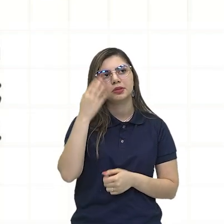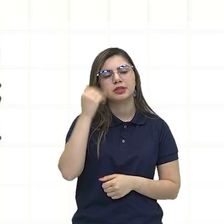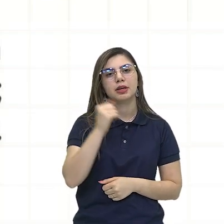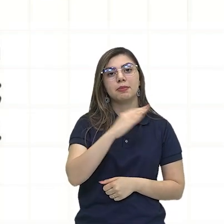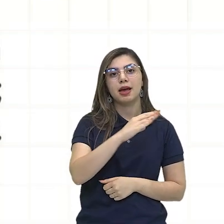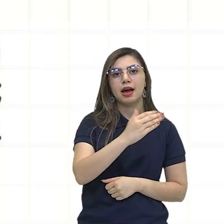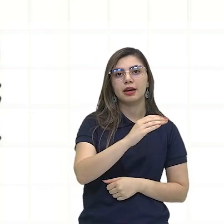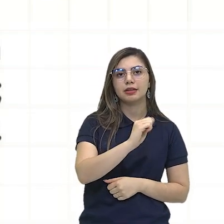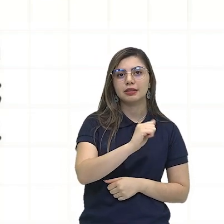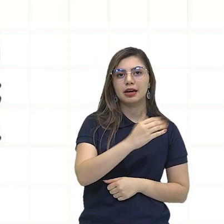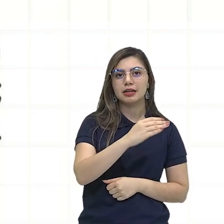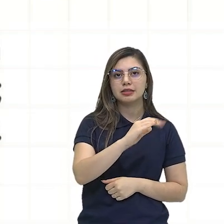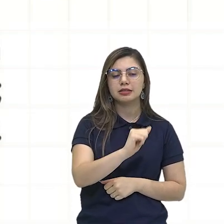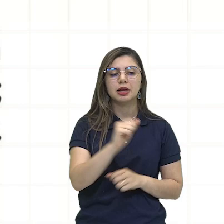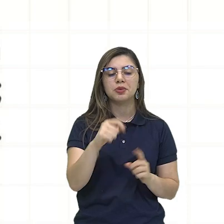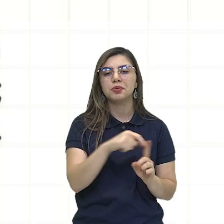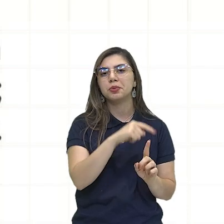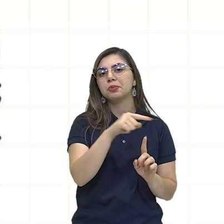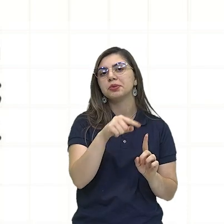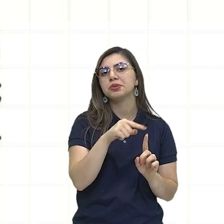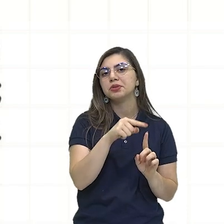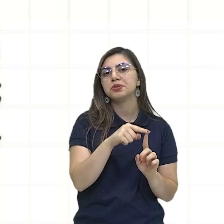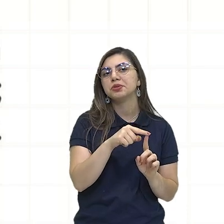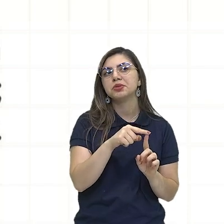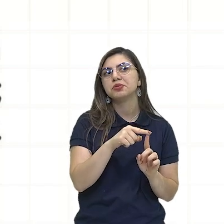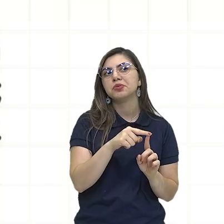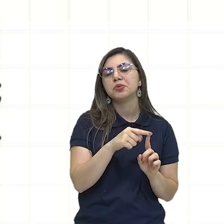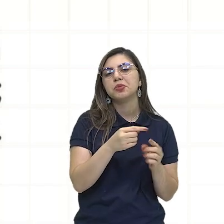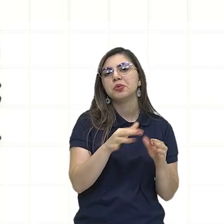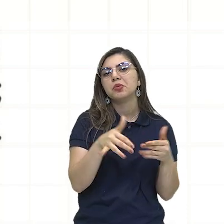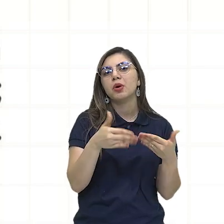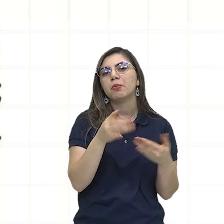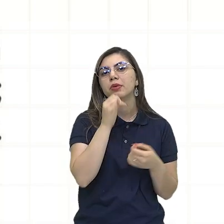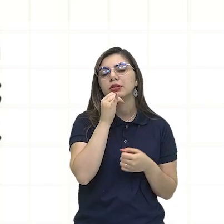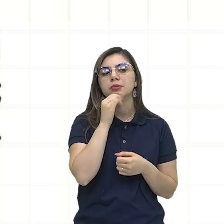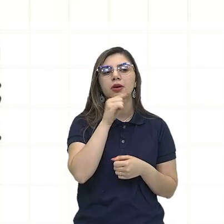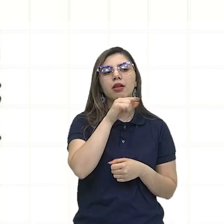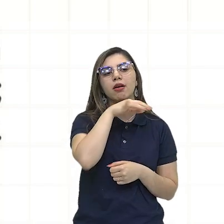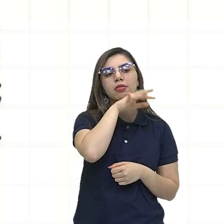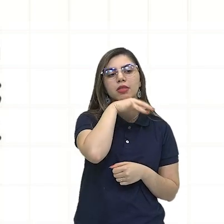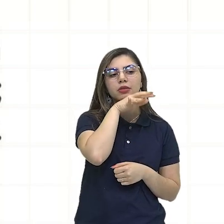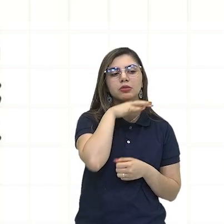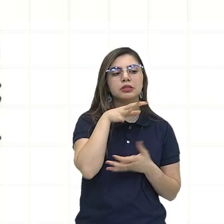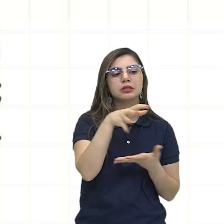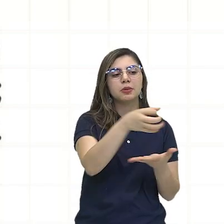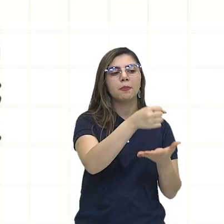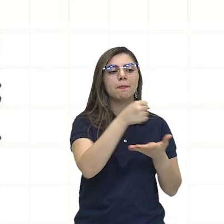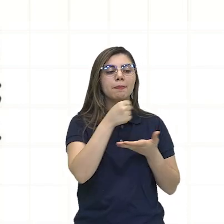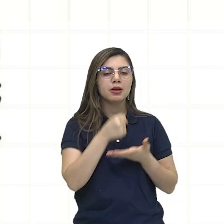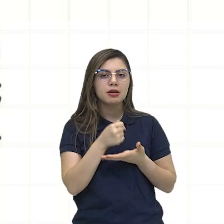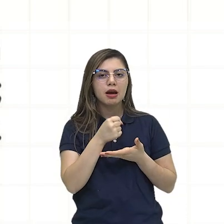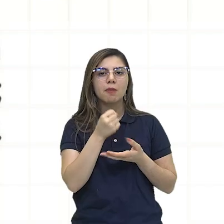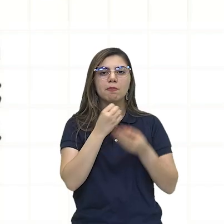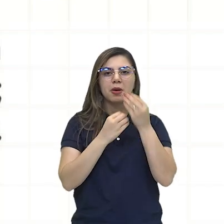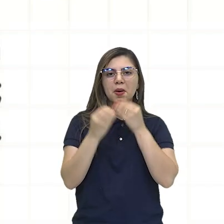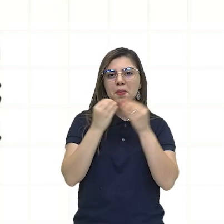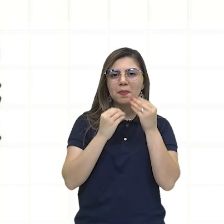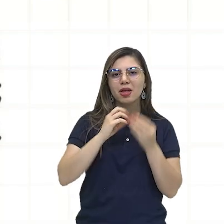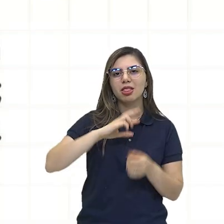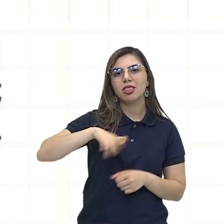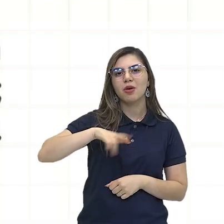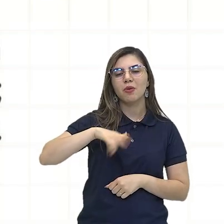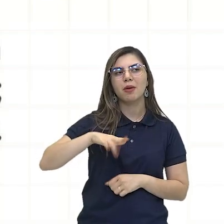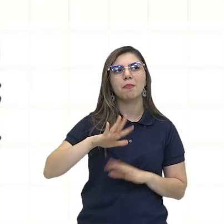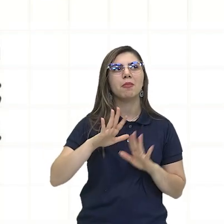mais predatória, como se fosse retirar da natureza aquele animal, mas não para consumo, e